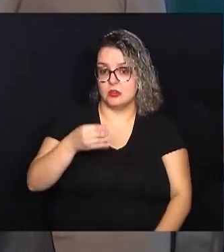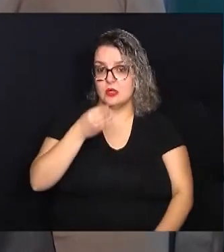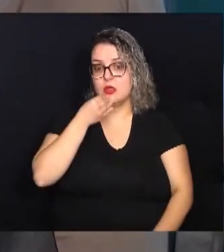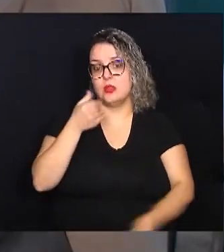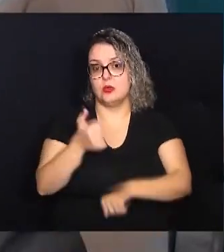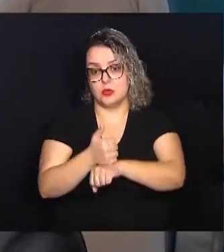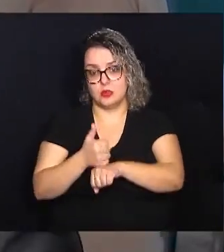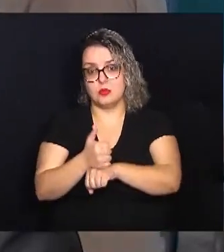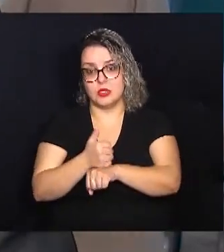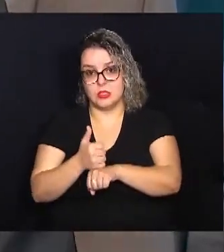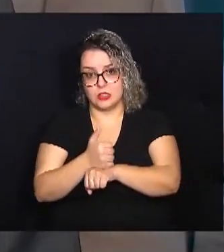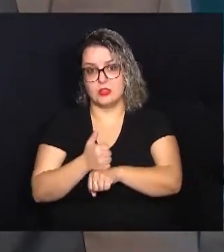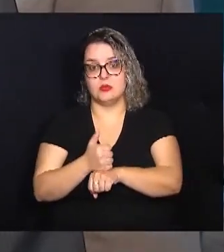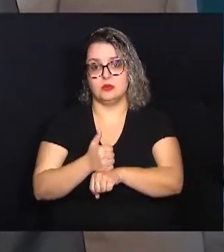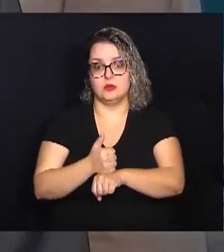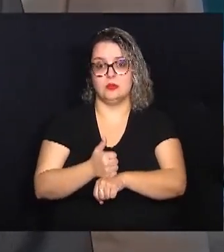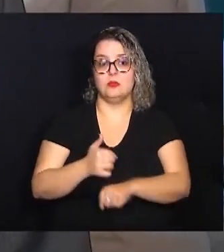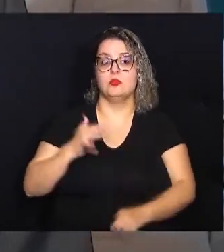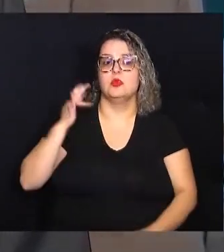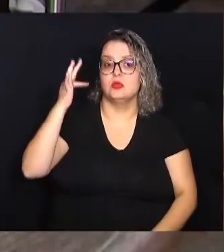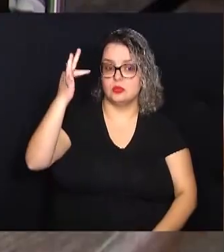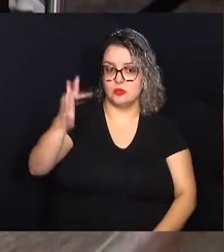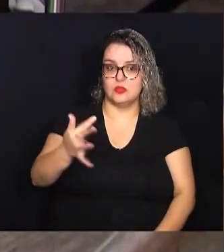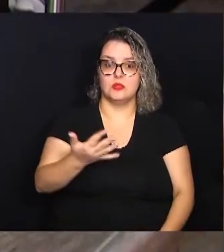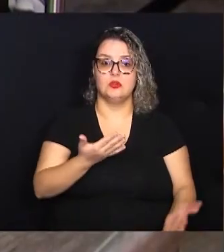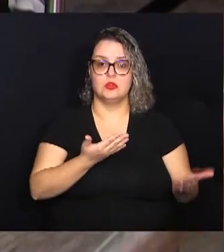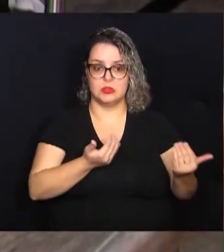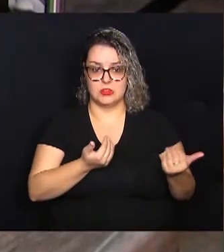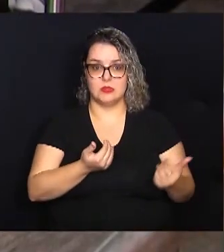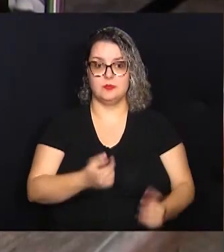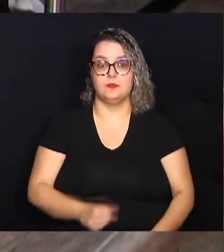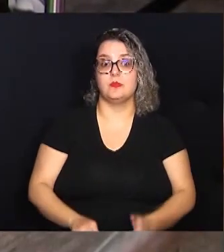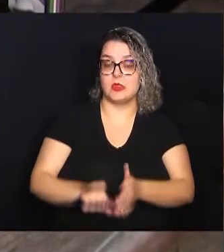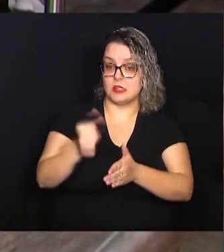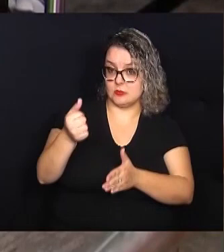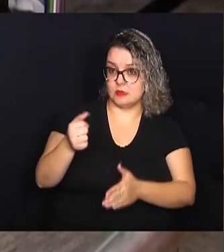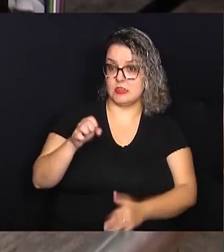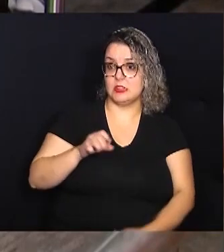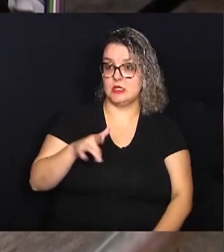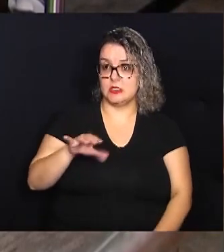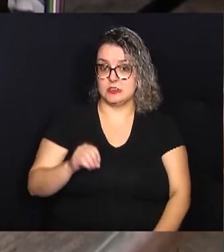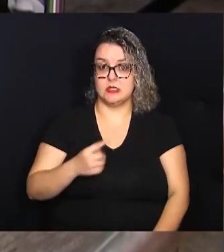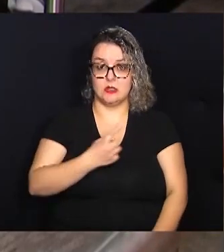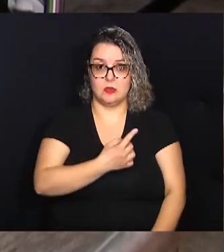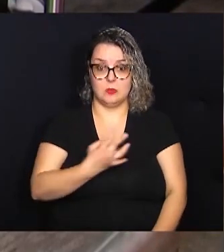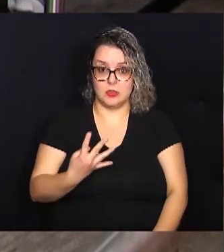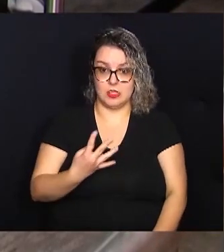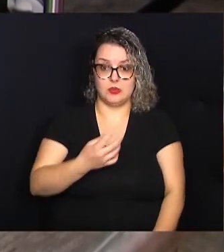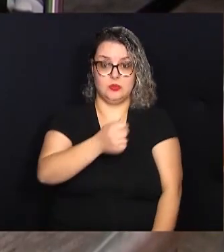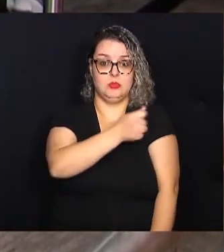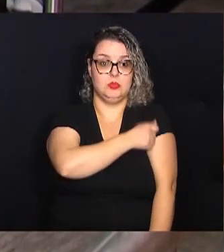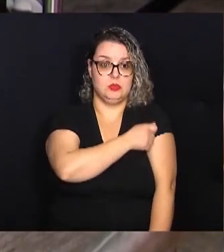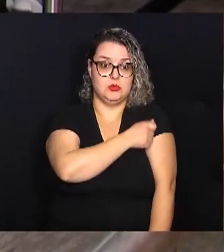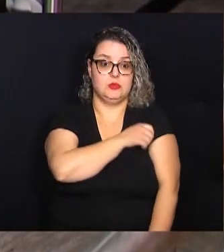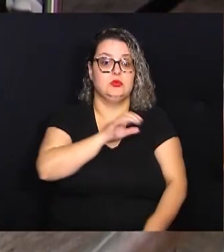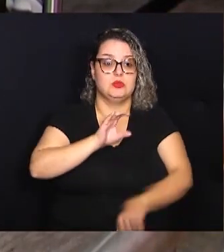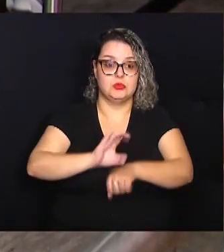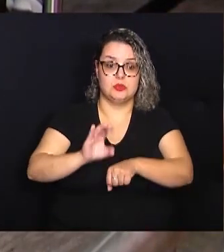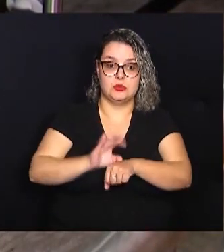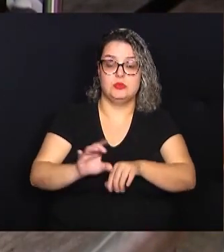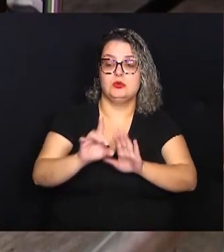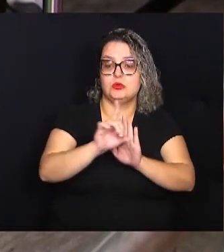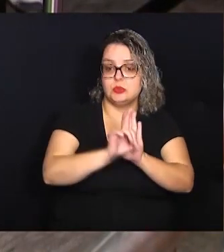profissional para o futuro desses jovens. Nesta primeira edição, 14 estudantes dos cursos de